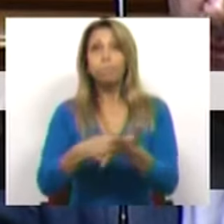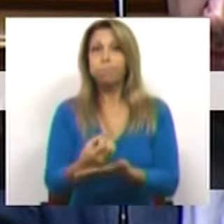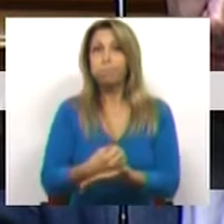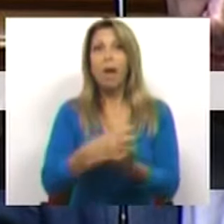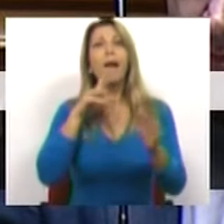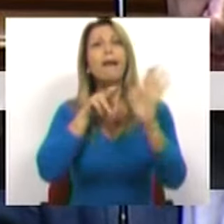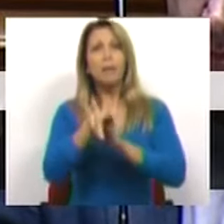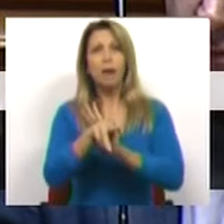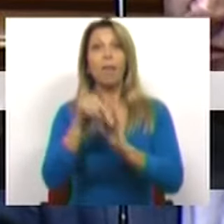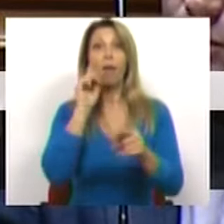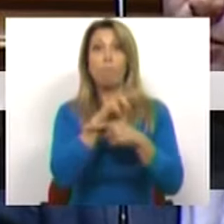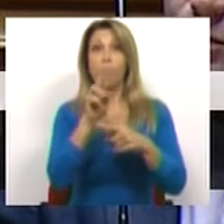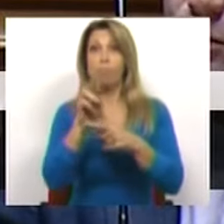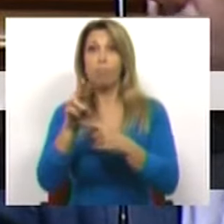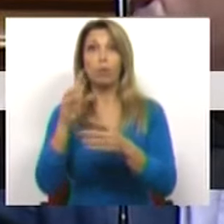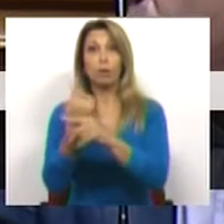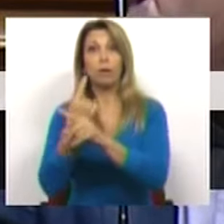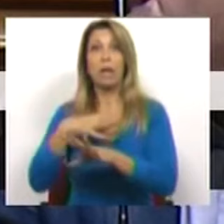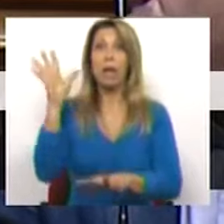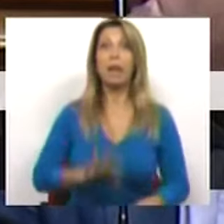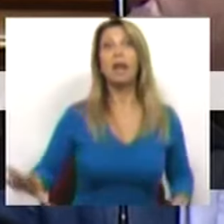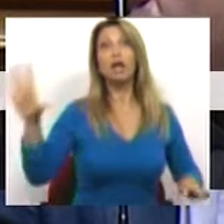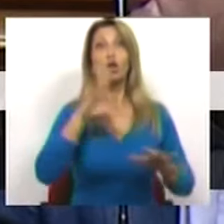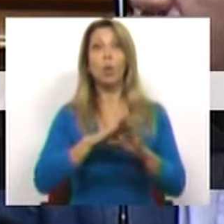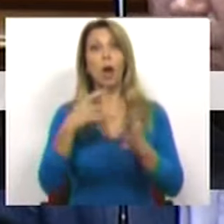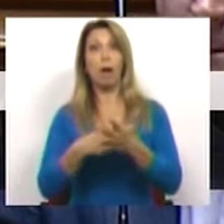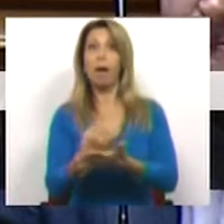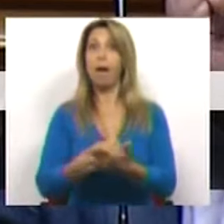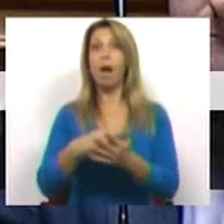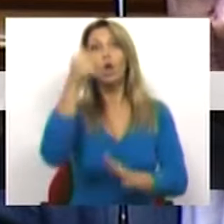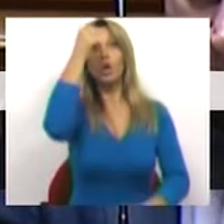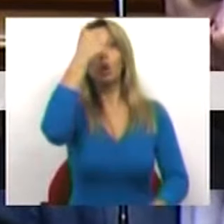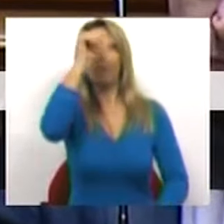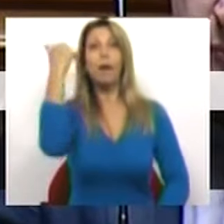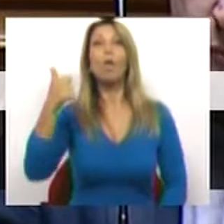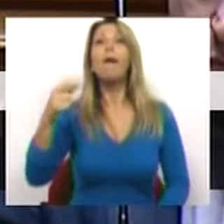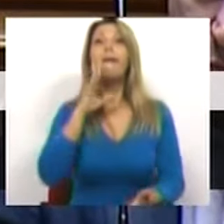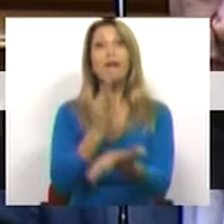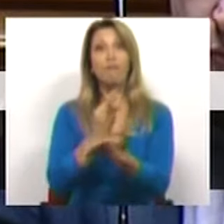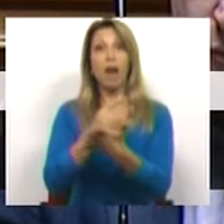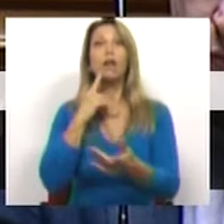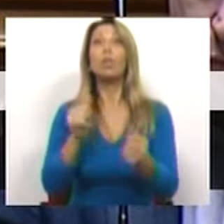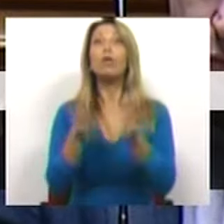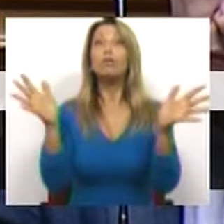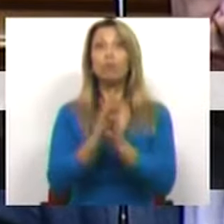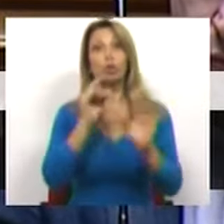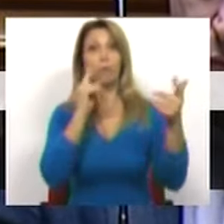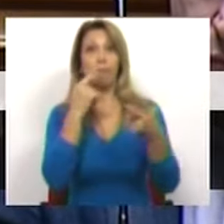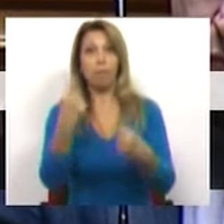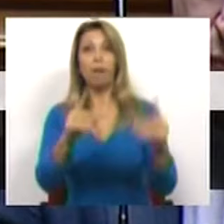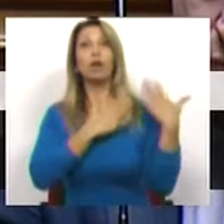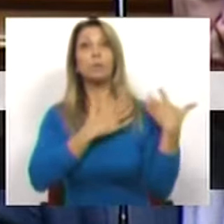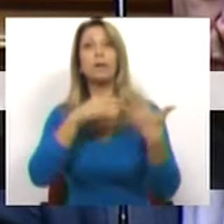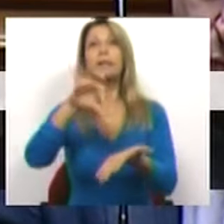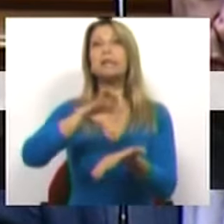entrada nos museus e monumentos nacionais, aos domingos e feriados, a todos os museus sob tutela da Administração Central. Repor o programa de